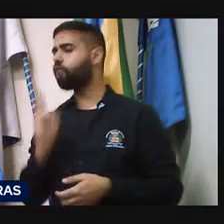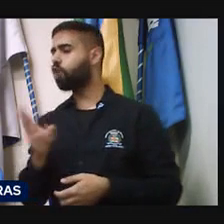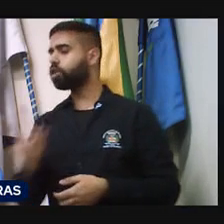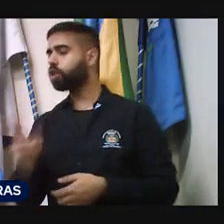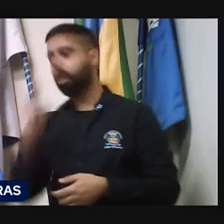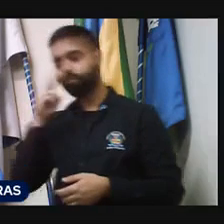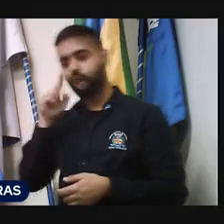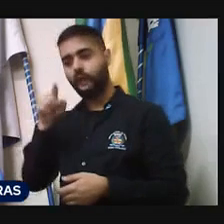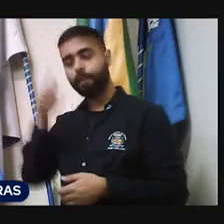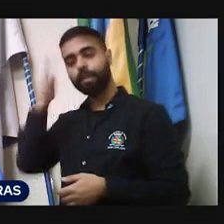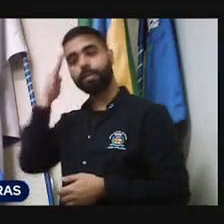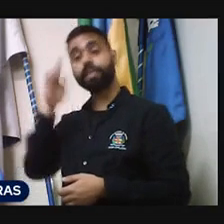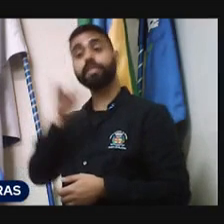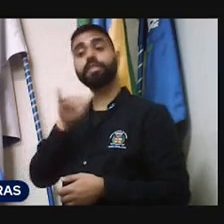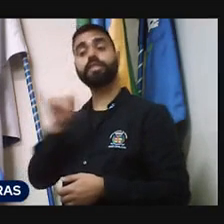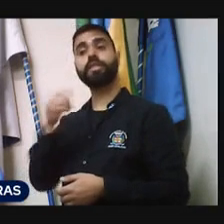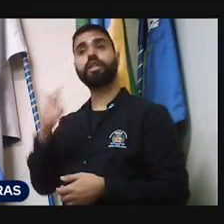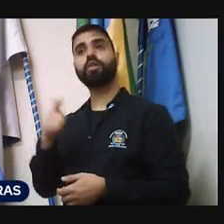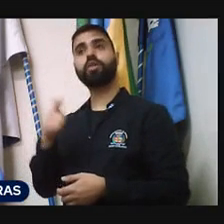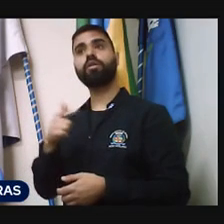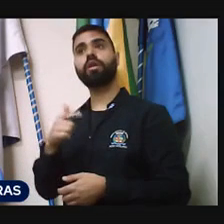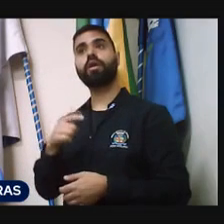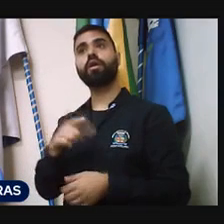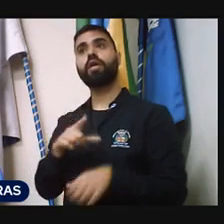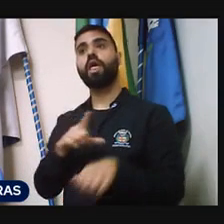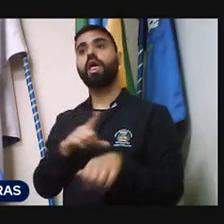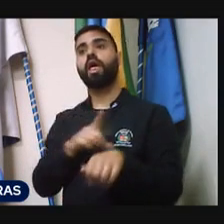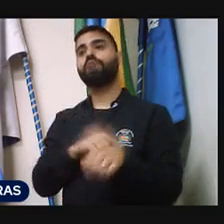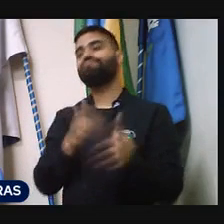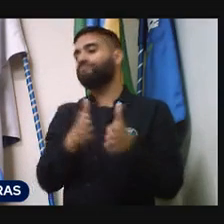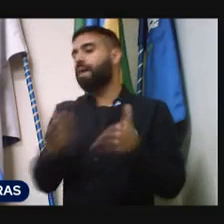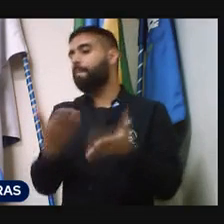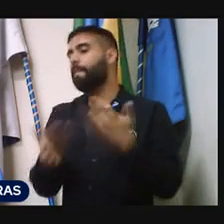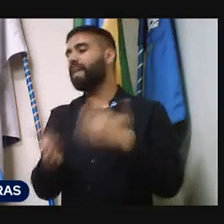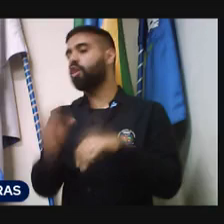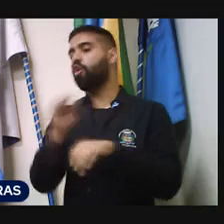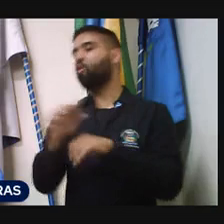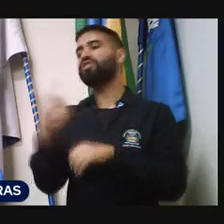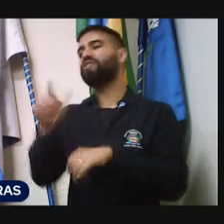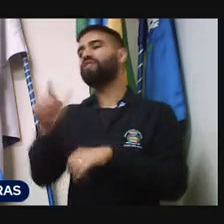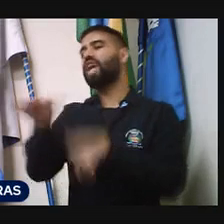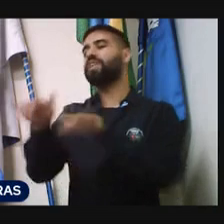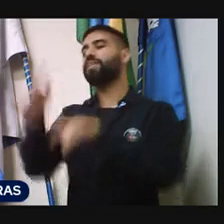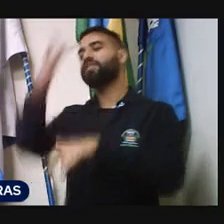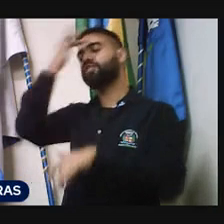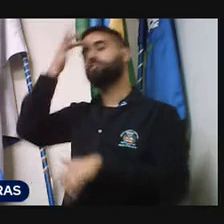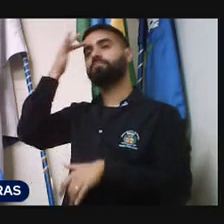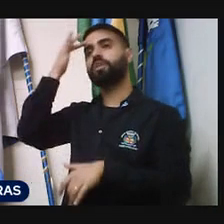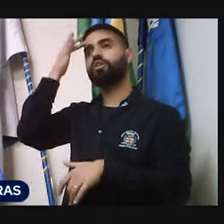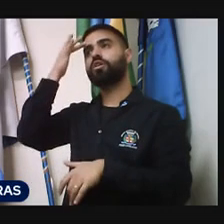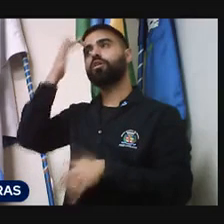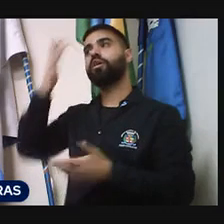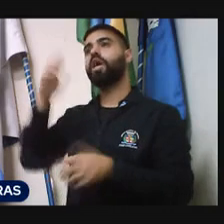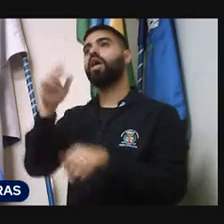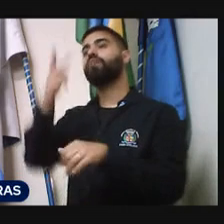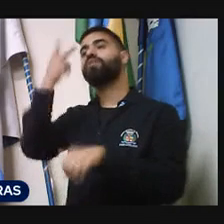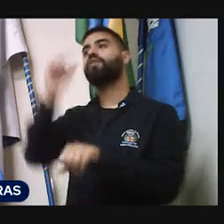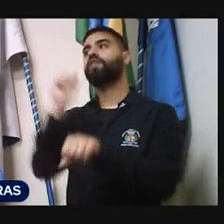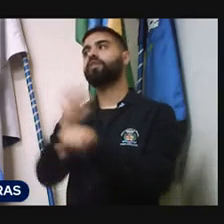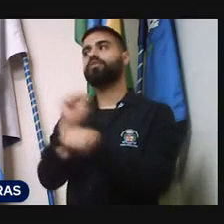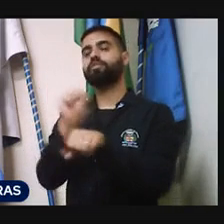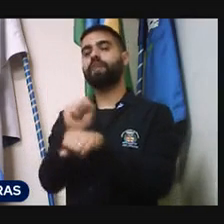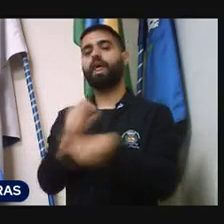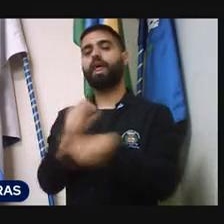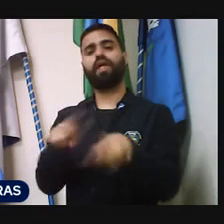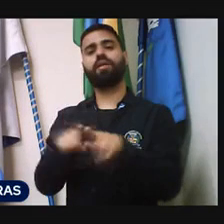para que não ocorra aí a prescrição do concurso e não seja chamado as pessoas as pessoas ficam ali esperando